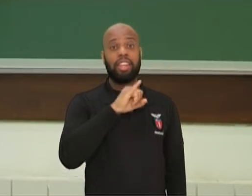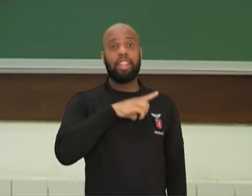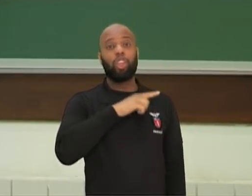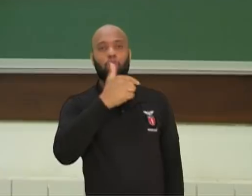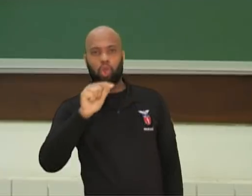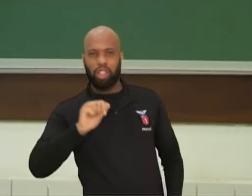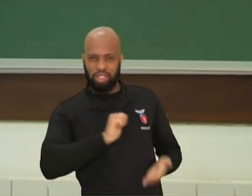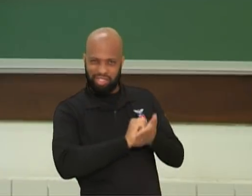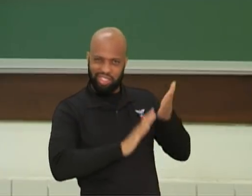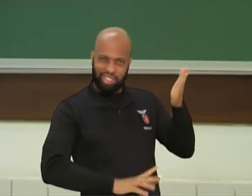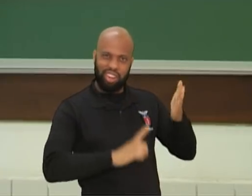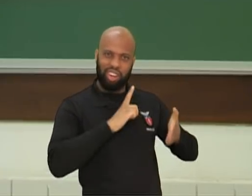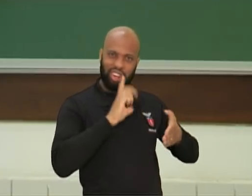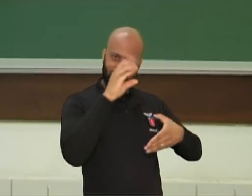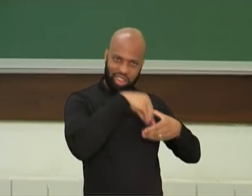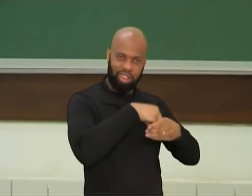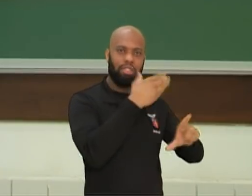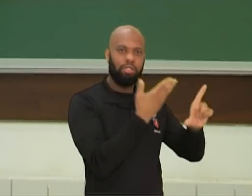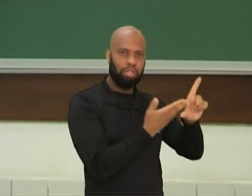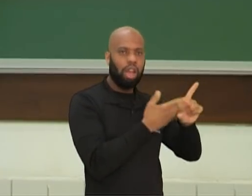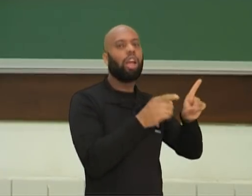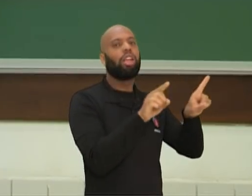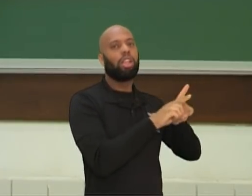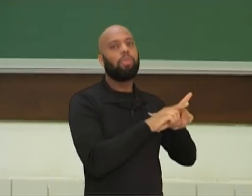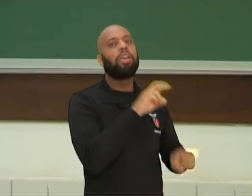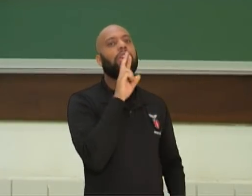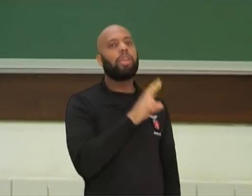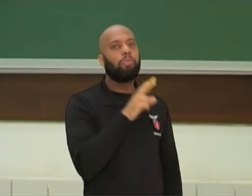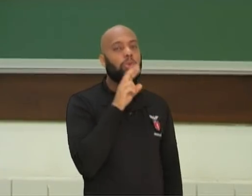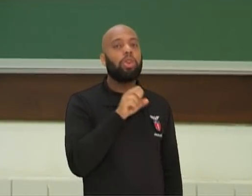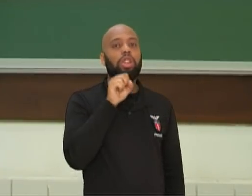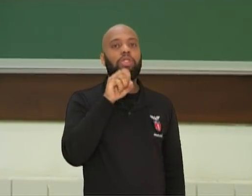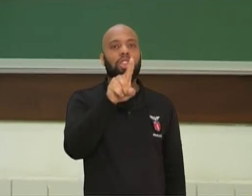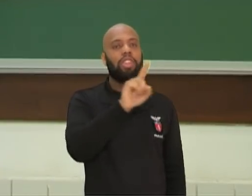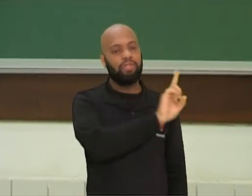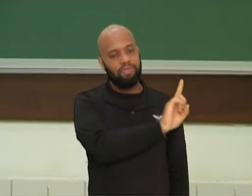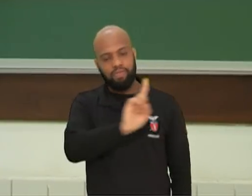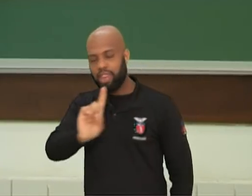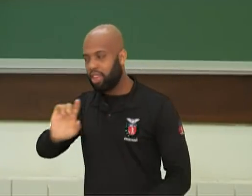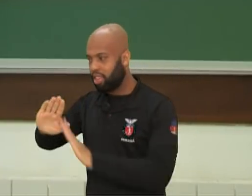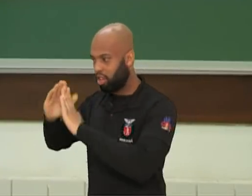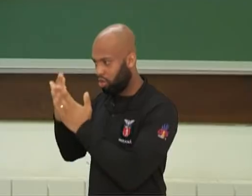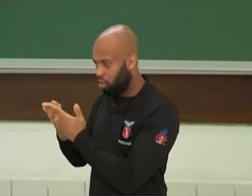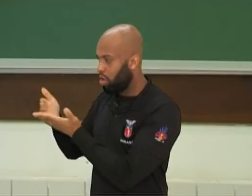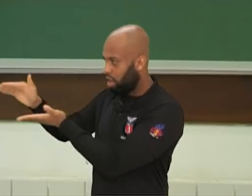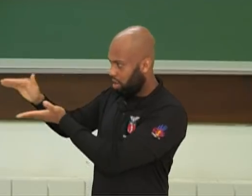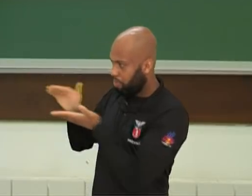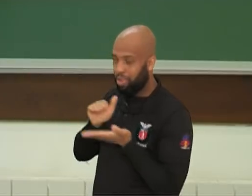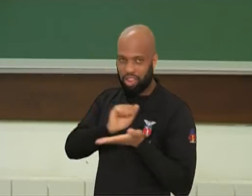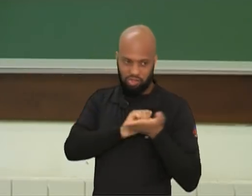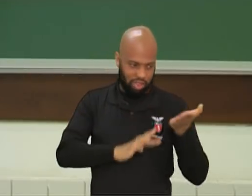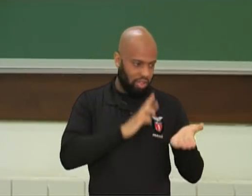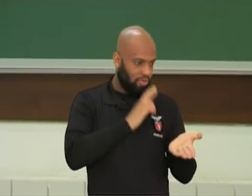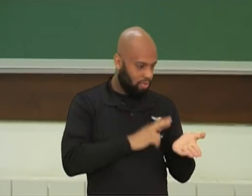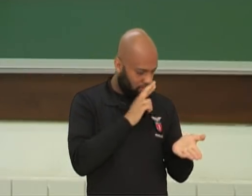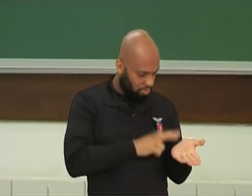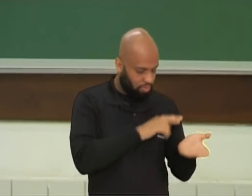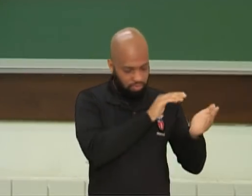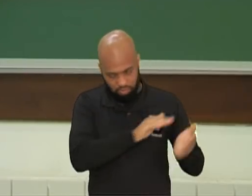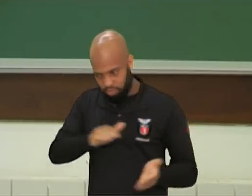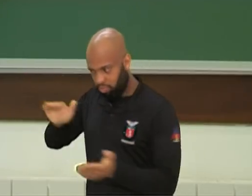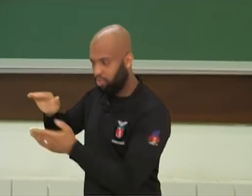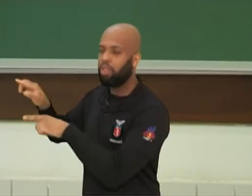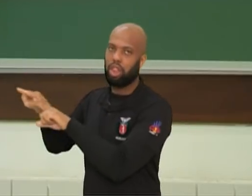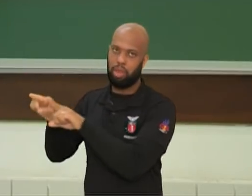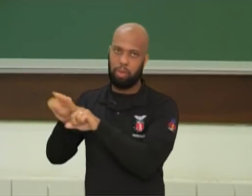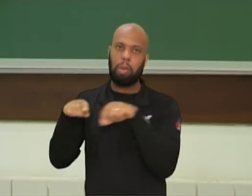realizar. Aqueles alunos que buscam atividade na escola também devem fazer isso. Tudo bem? Combinado?